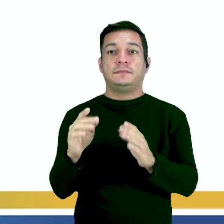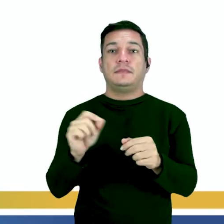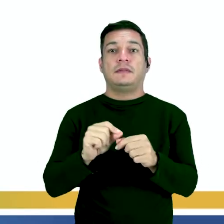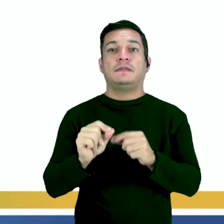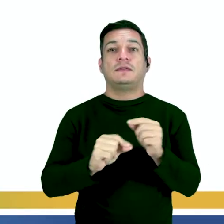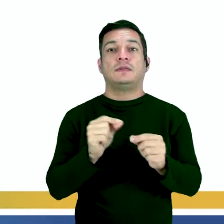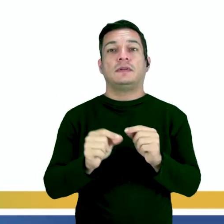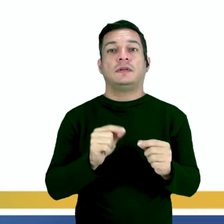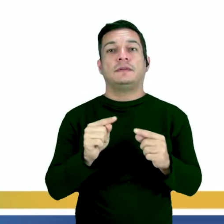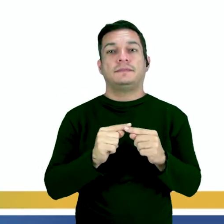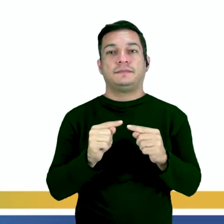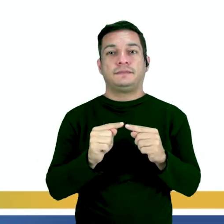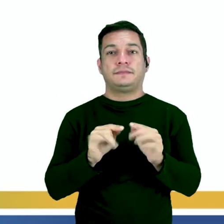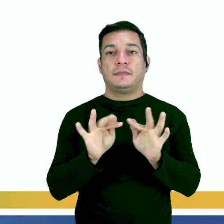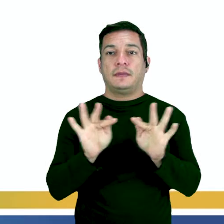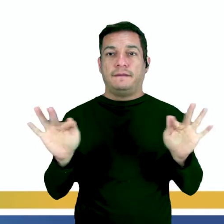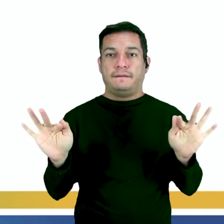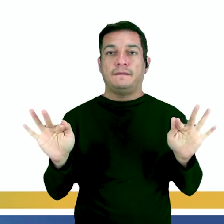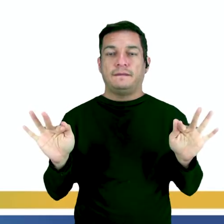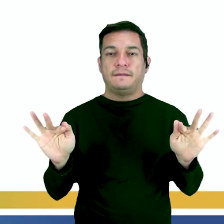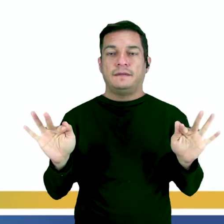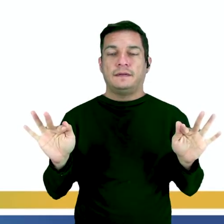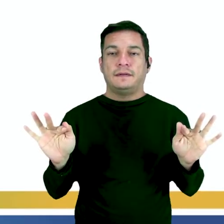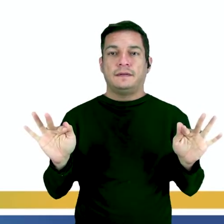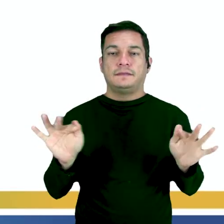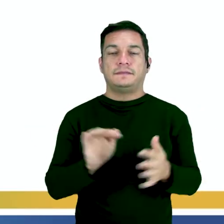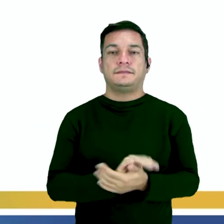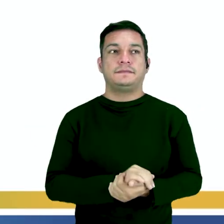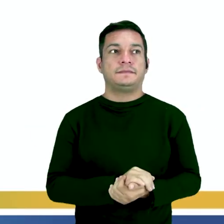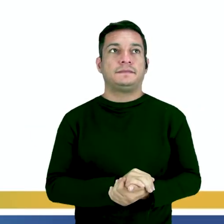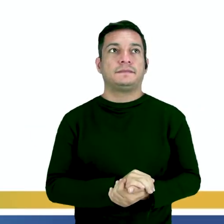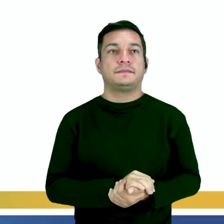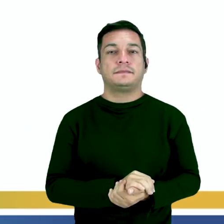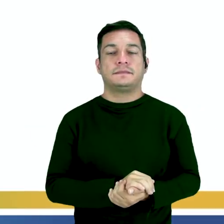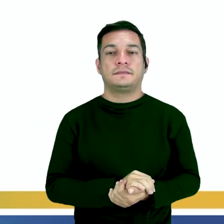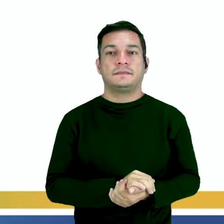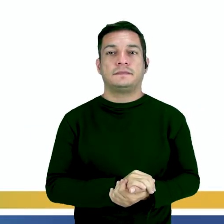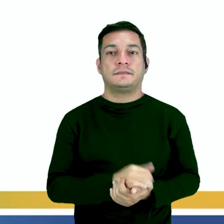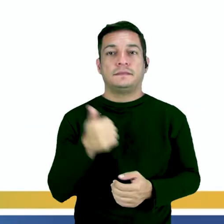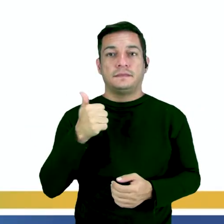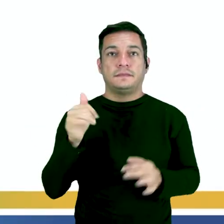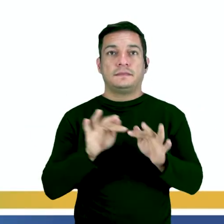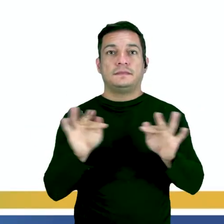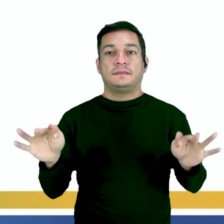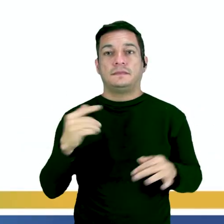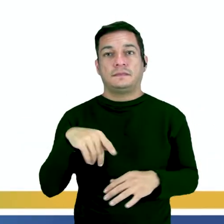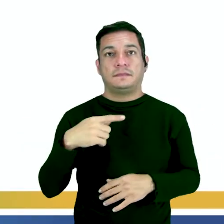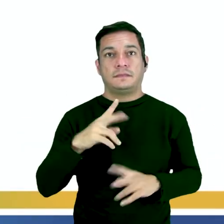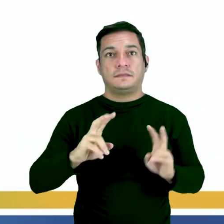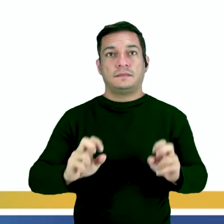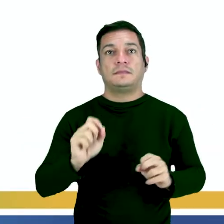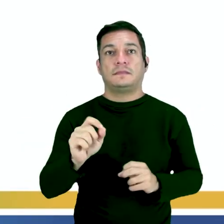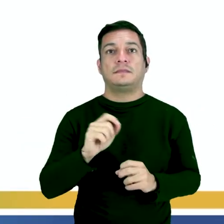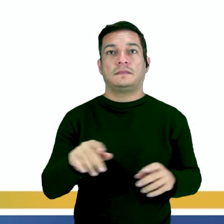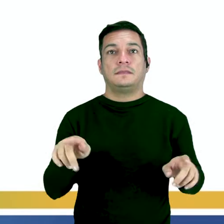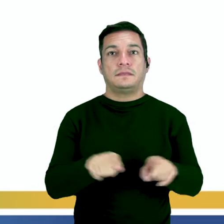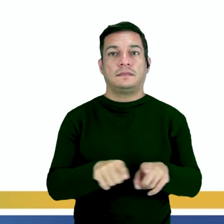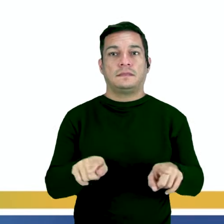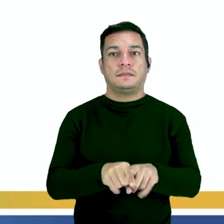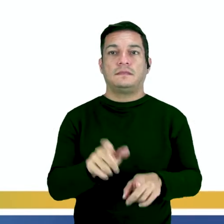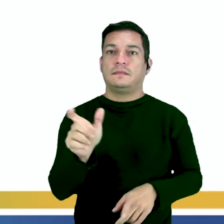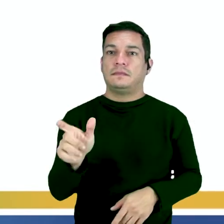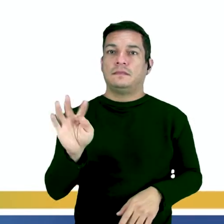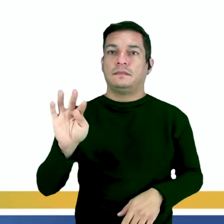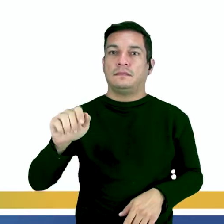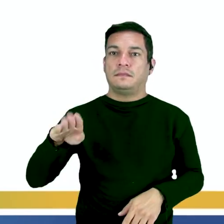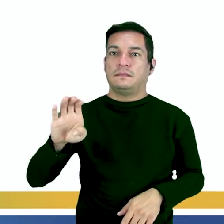essa conexão interfrasal, dentro da própria frase também, tá? Ali na primeira linha, observamos a palavra também.